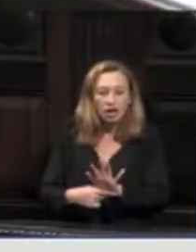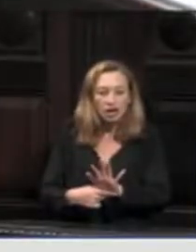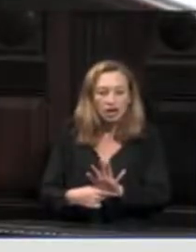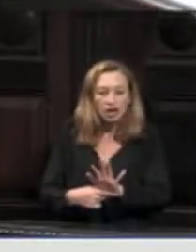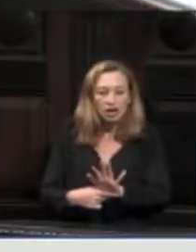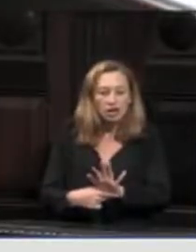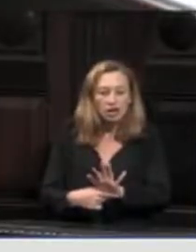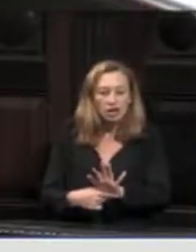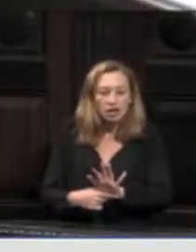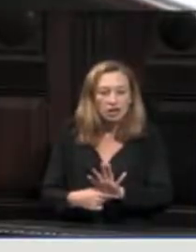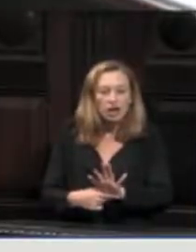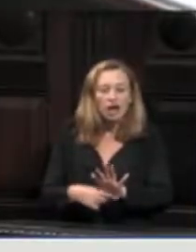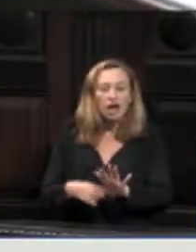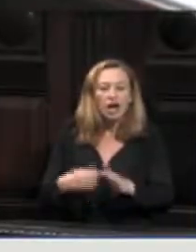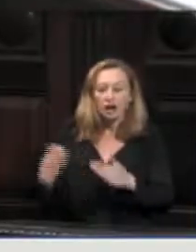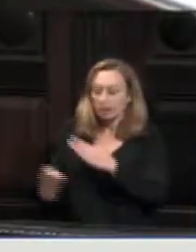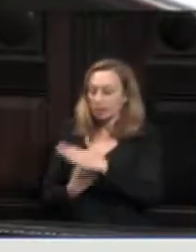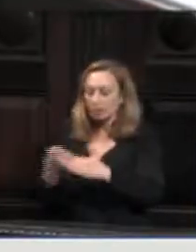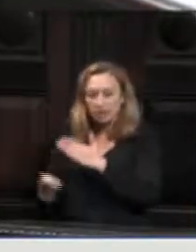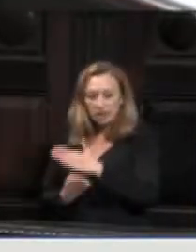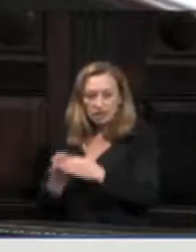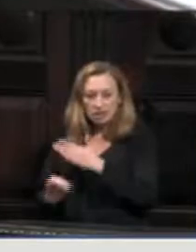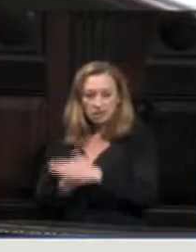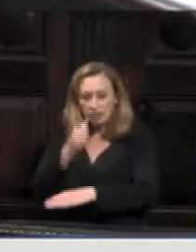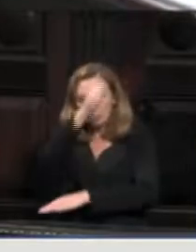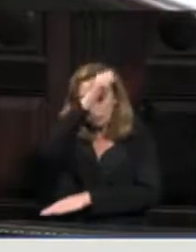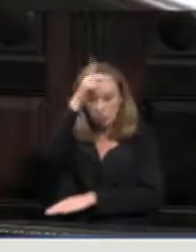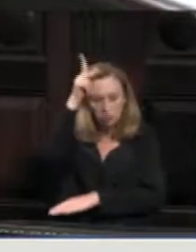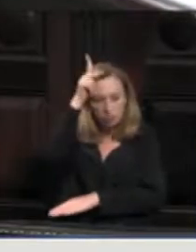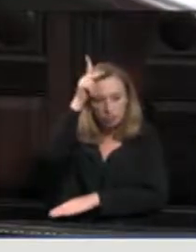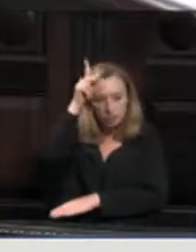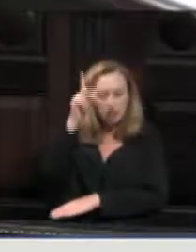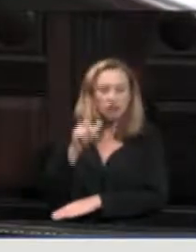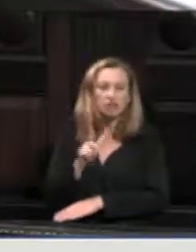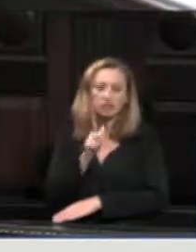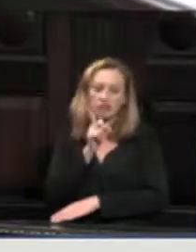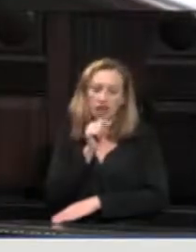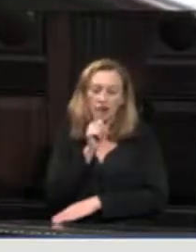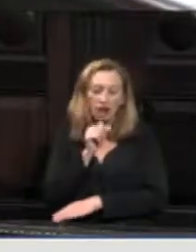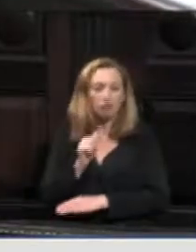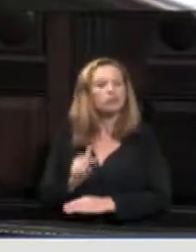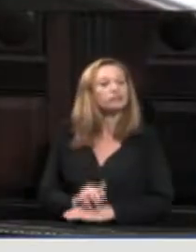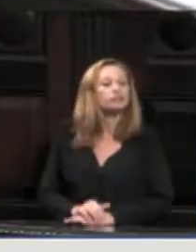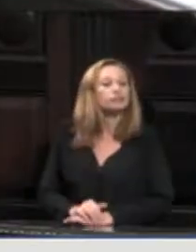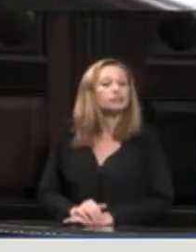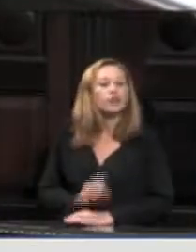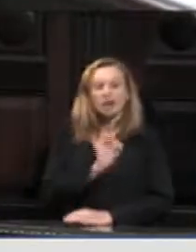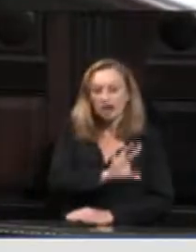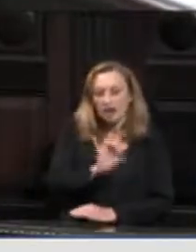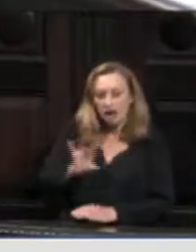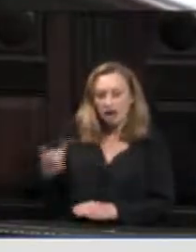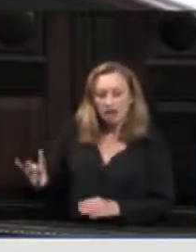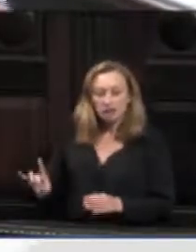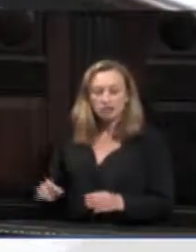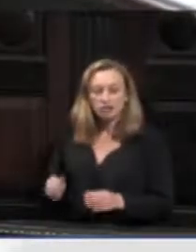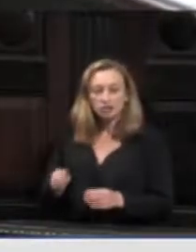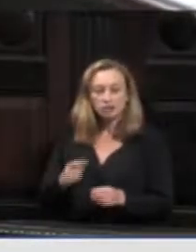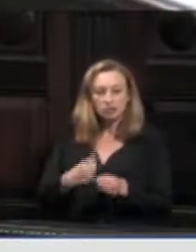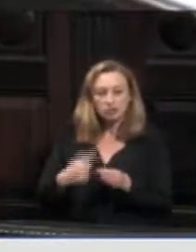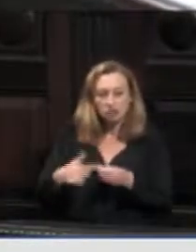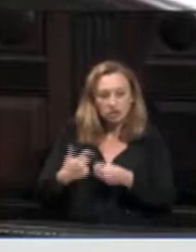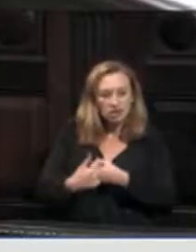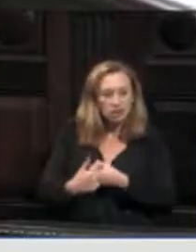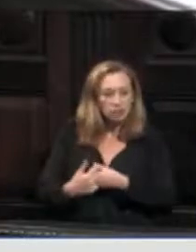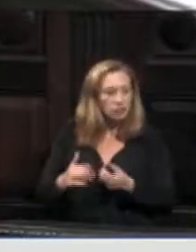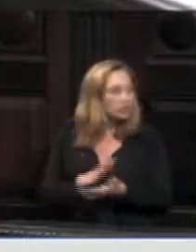somente a empresa pública entre municípios. Deputado Paulo Ramos. Exclusivamente em cada município, aqui não interfere.